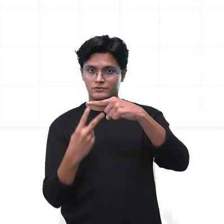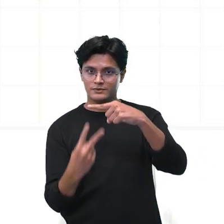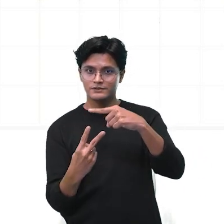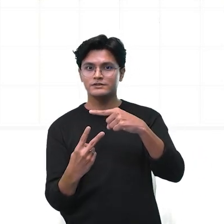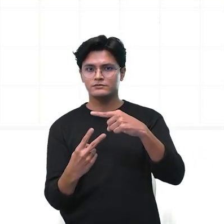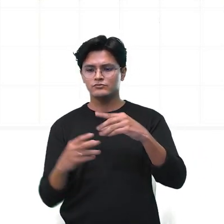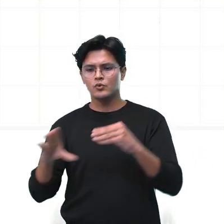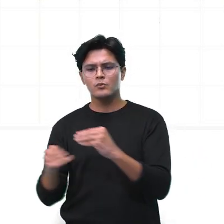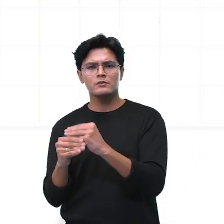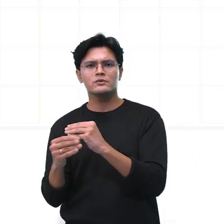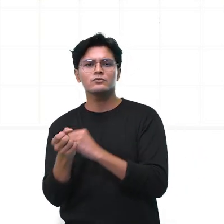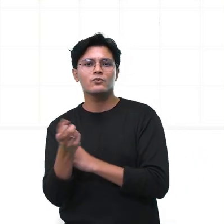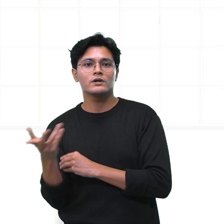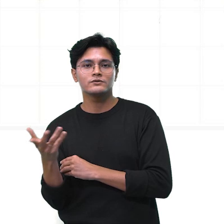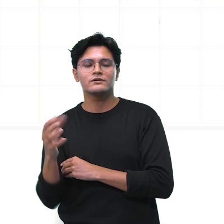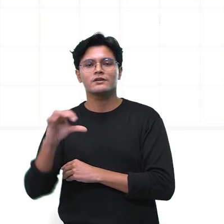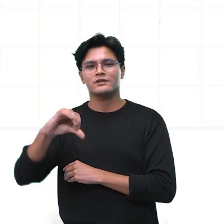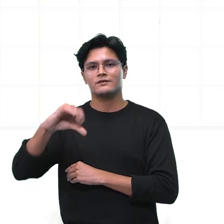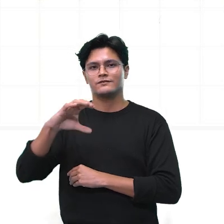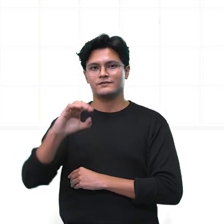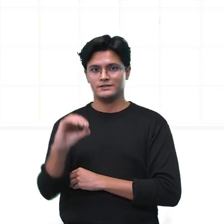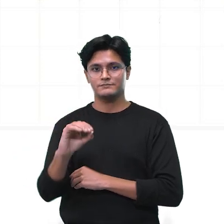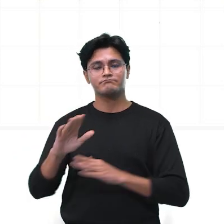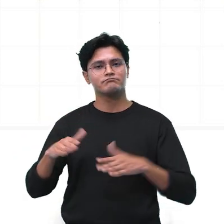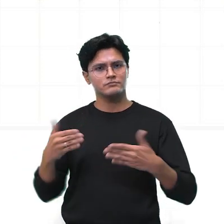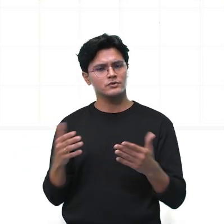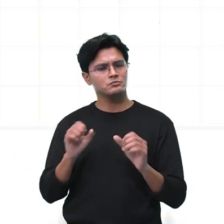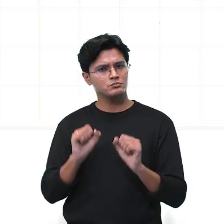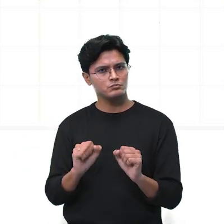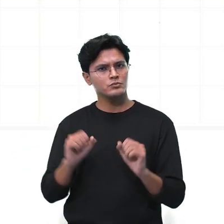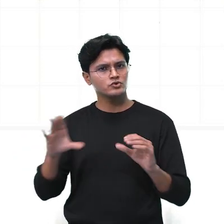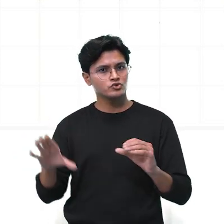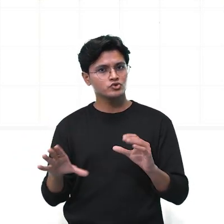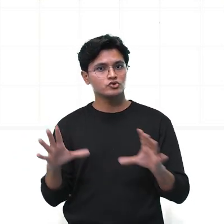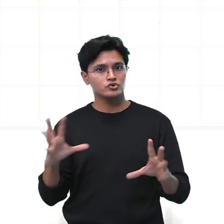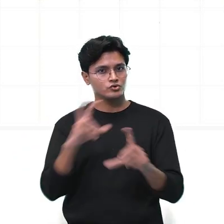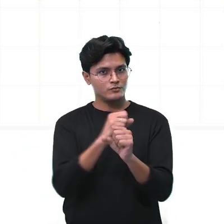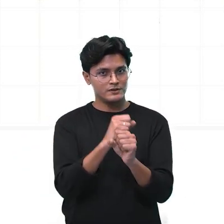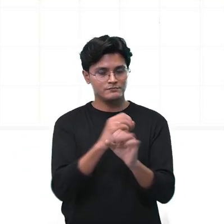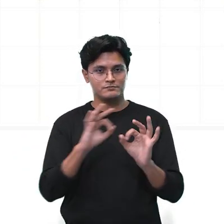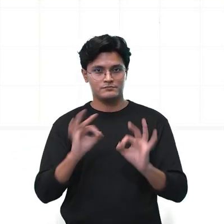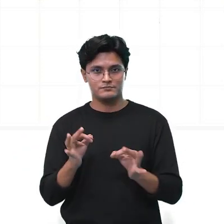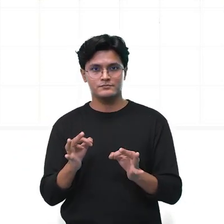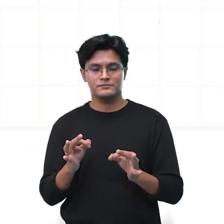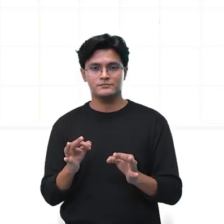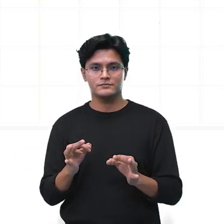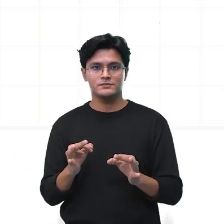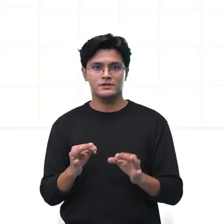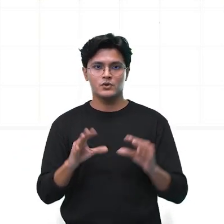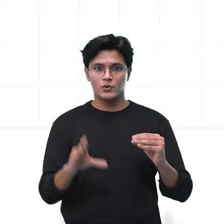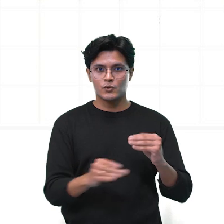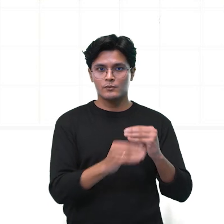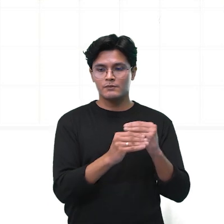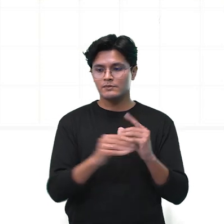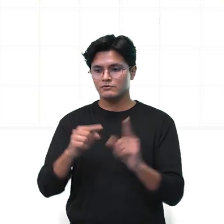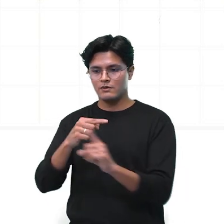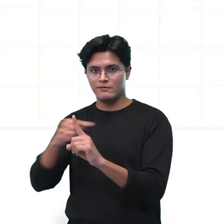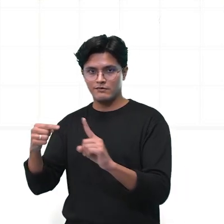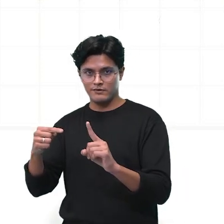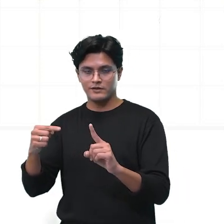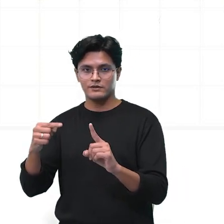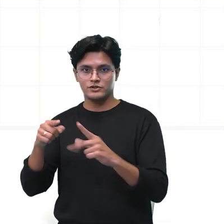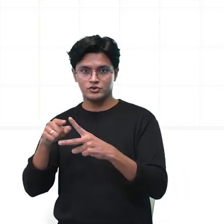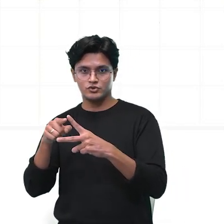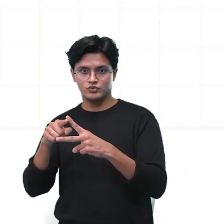90 graus. Então eu posso somar, tá? O complemento com a metade do